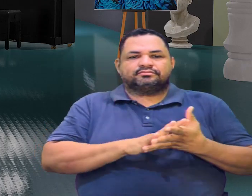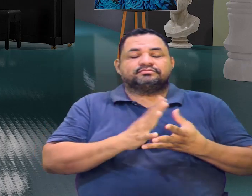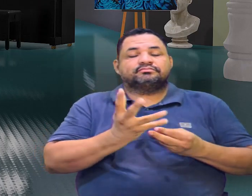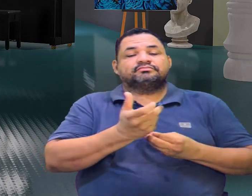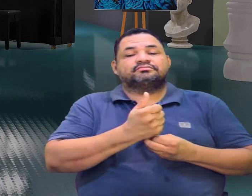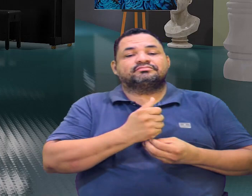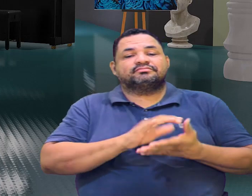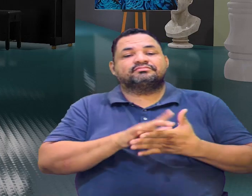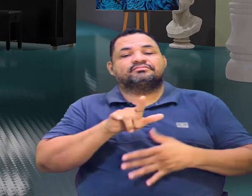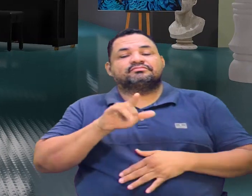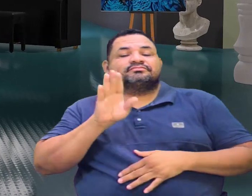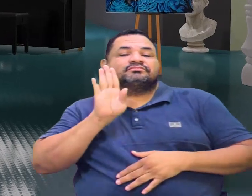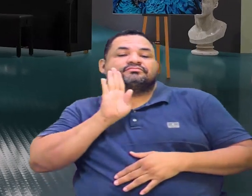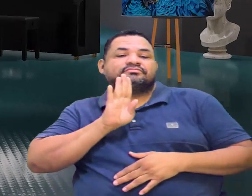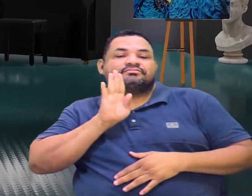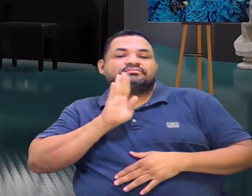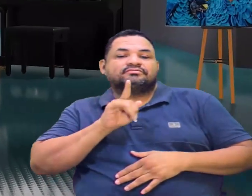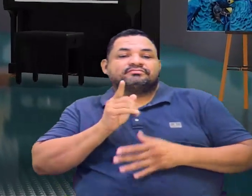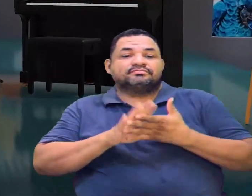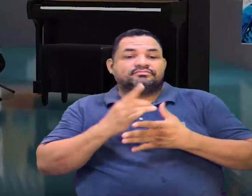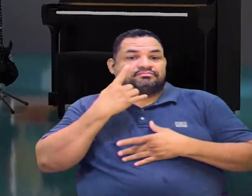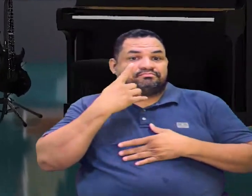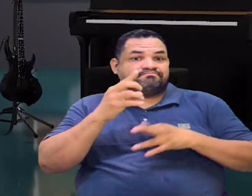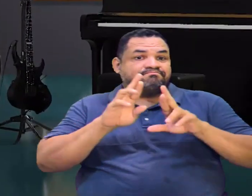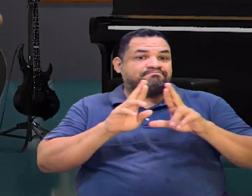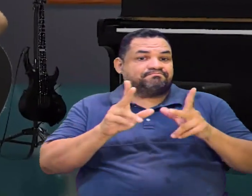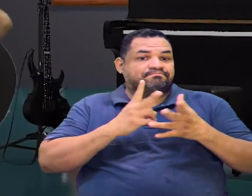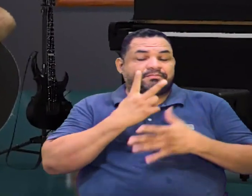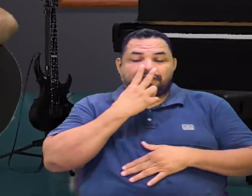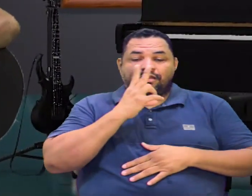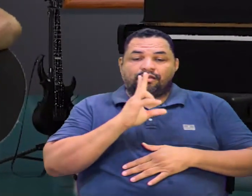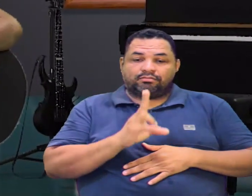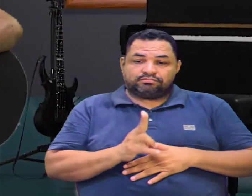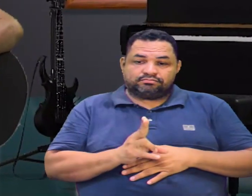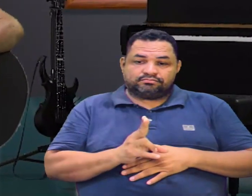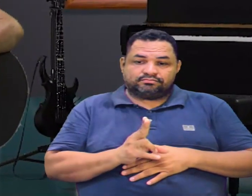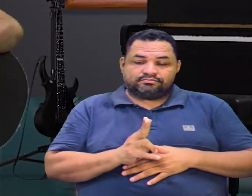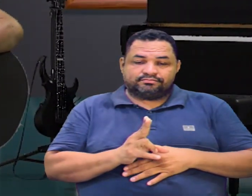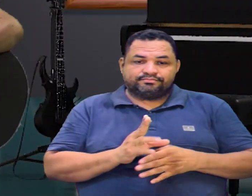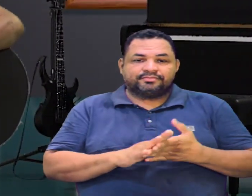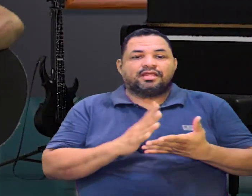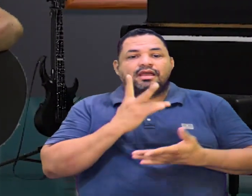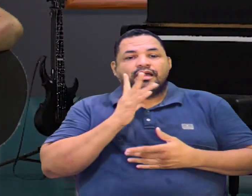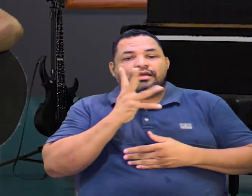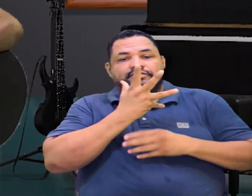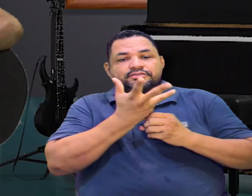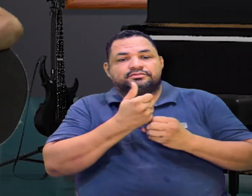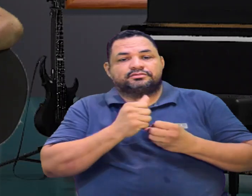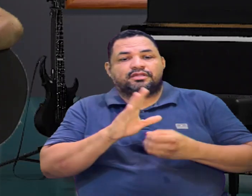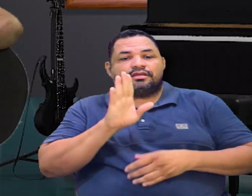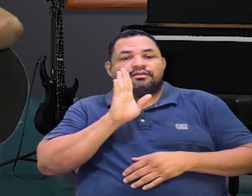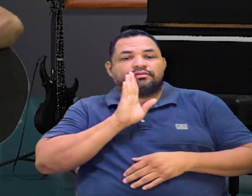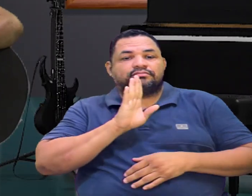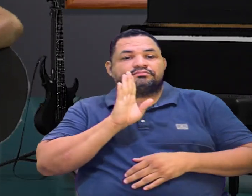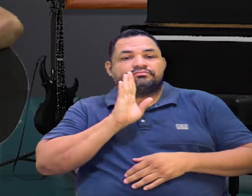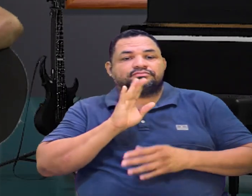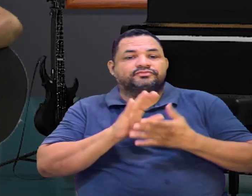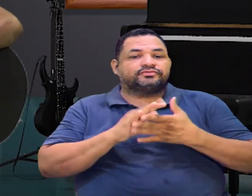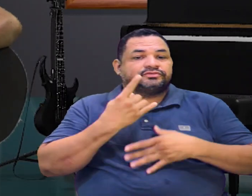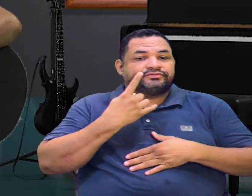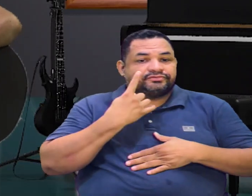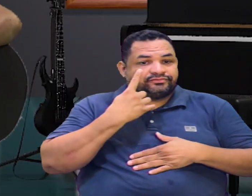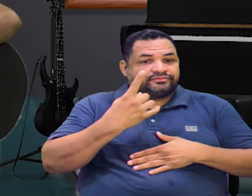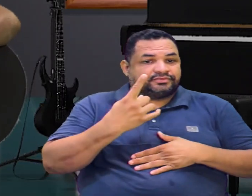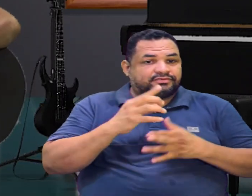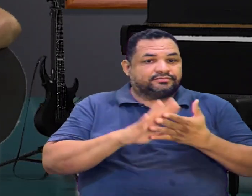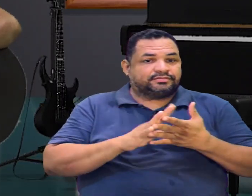Arte é tão legal, você vê diferente que parece igual. Arte é tão legal,